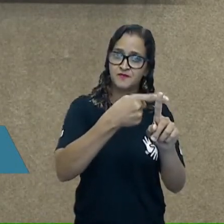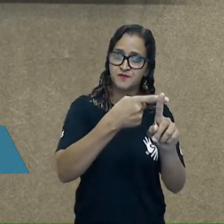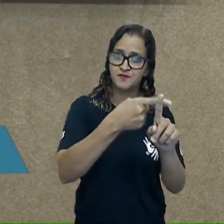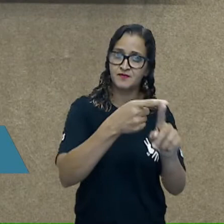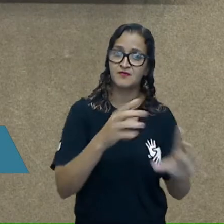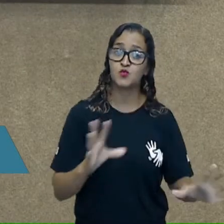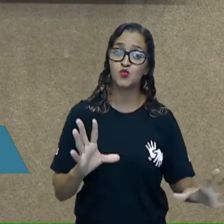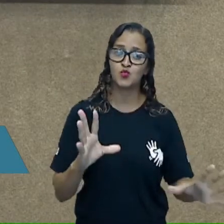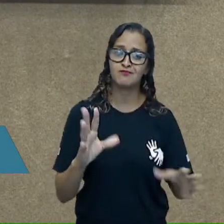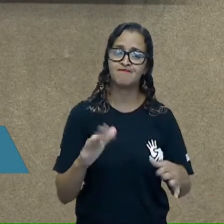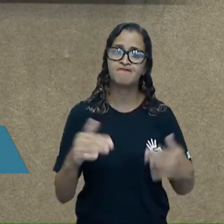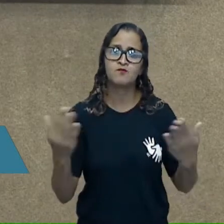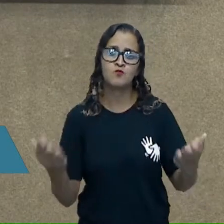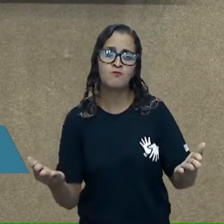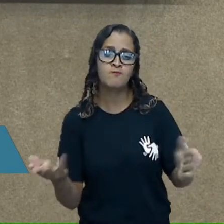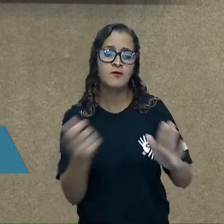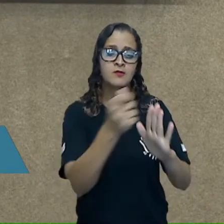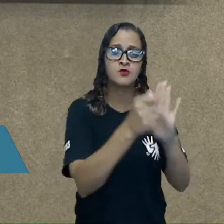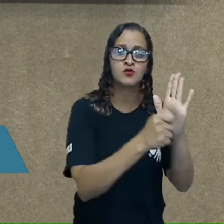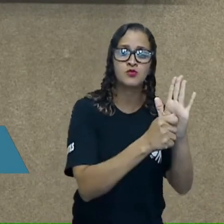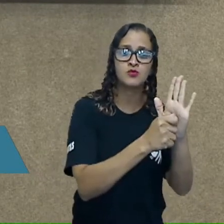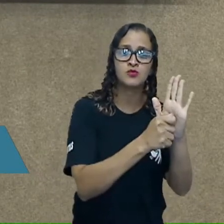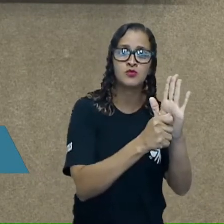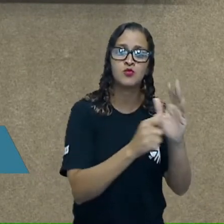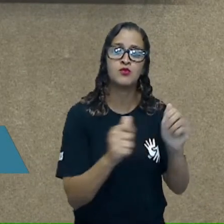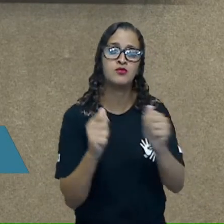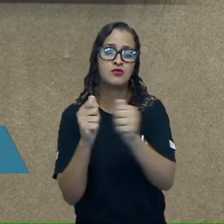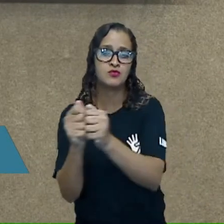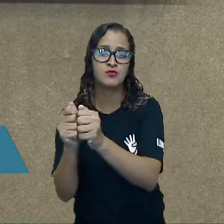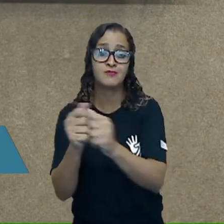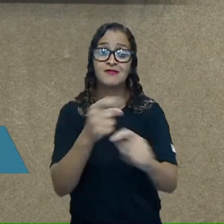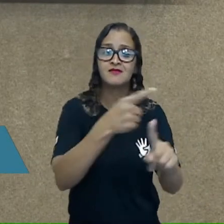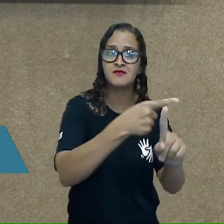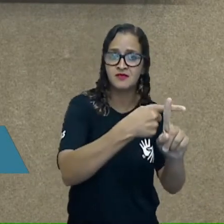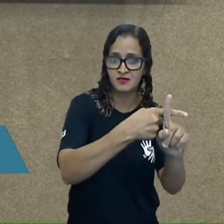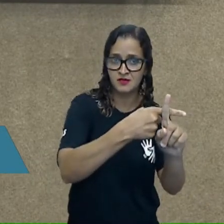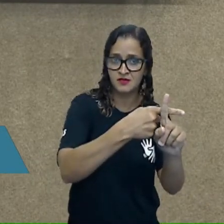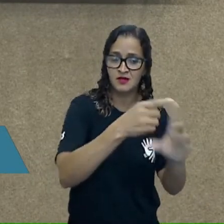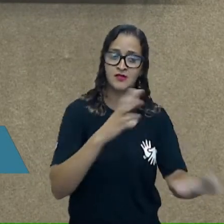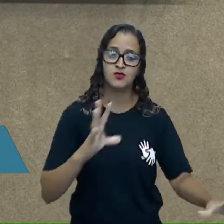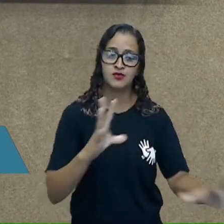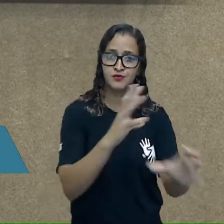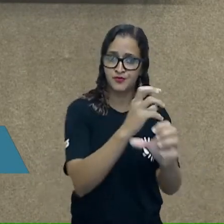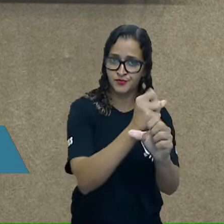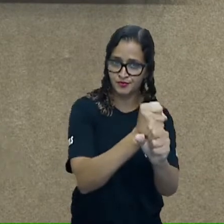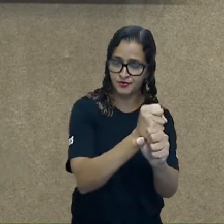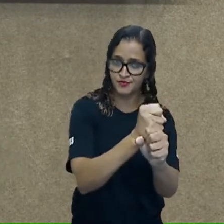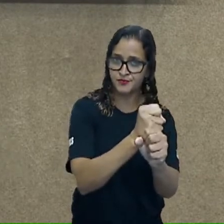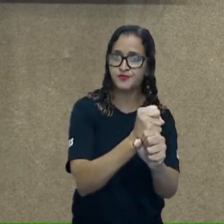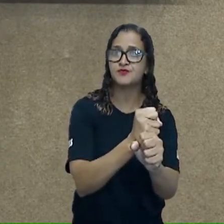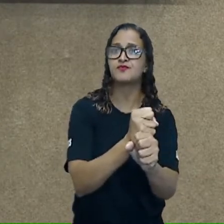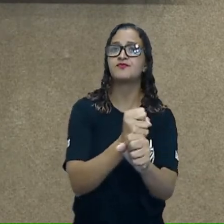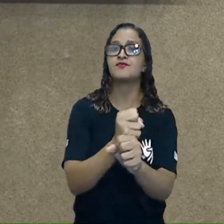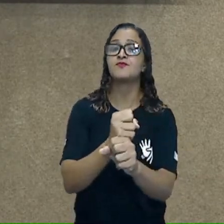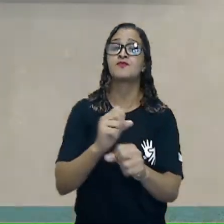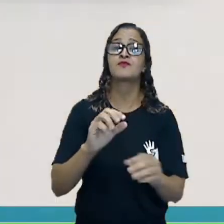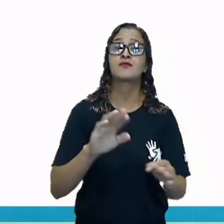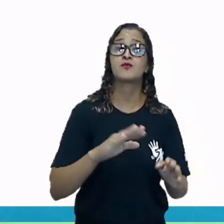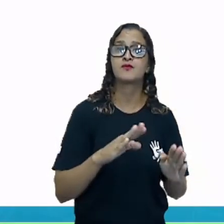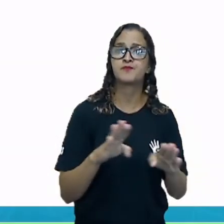de mais. E quando eu vou subtrair, que eu vou tirar, eu vou usar o sinal